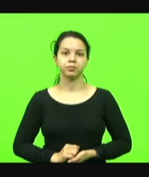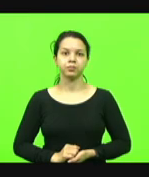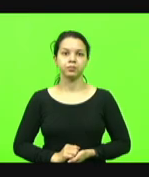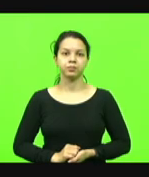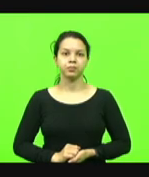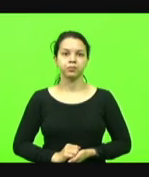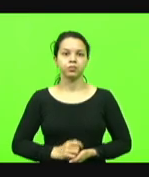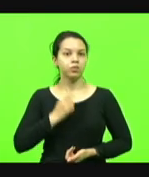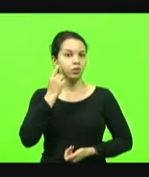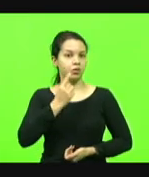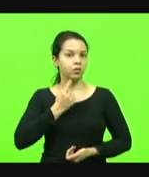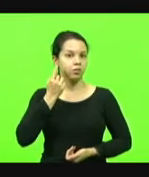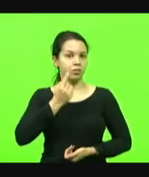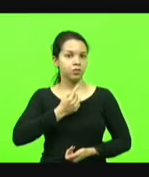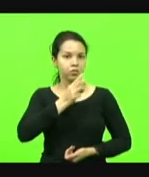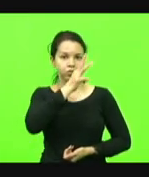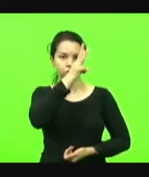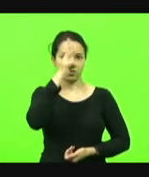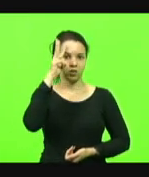Como vota deputado Vonney Weber?